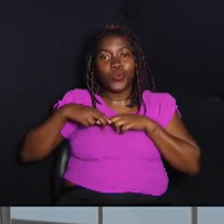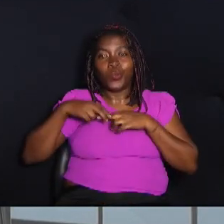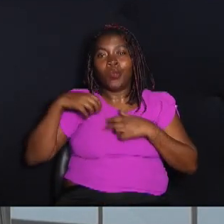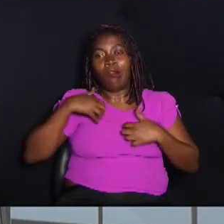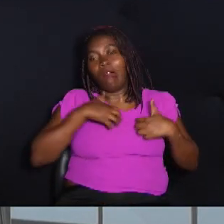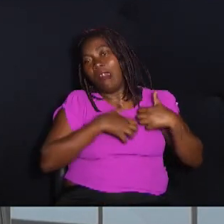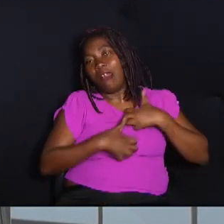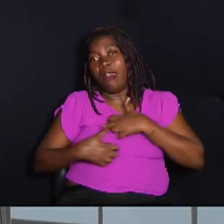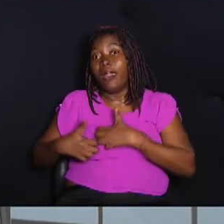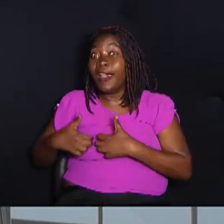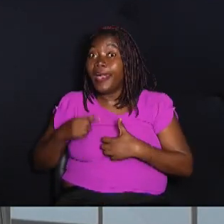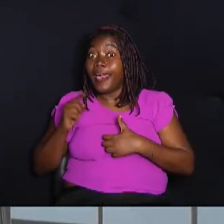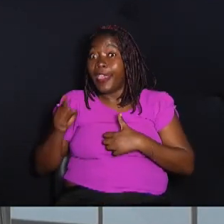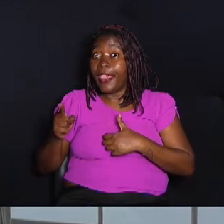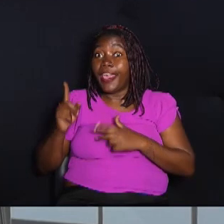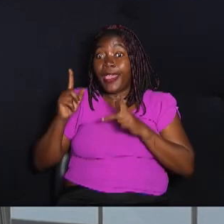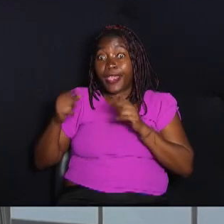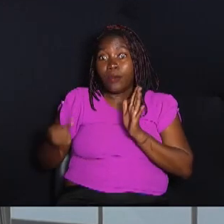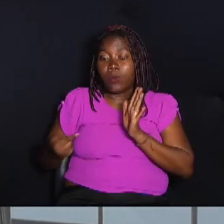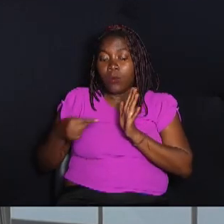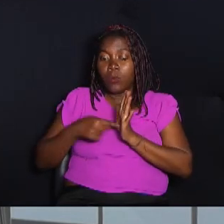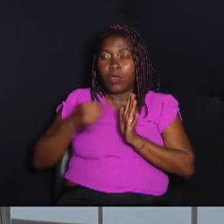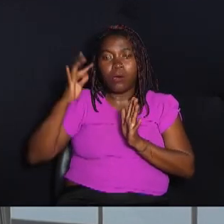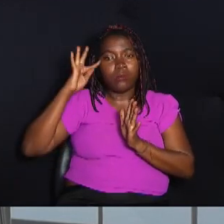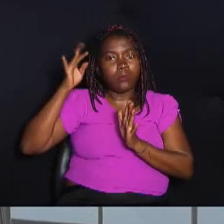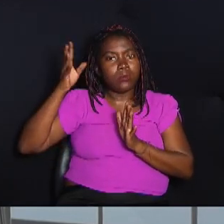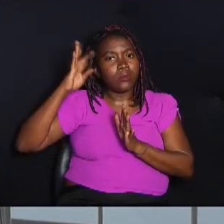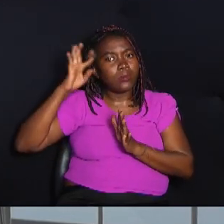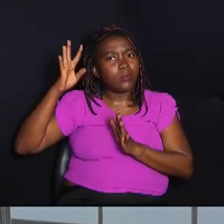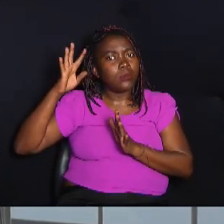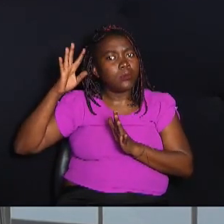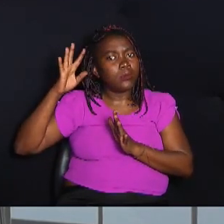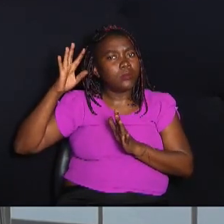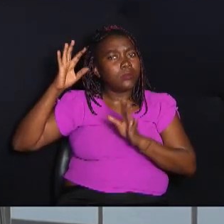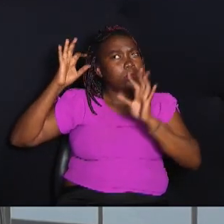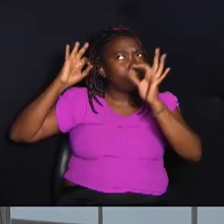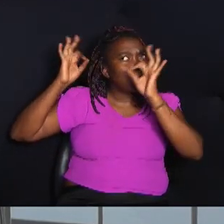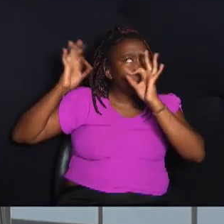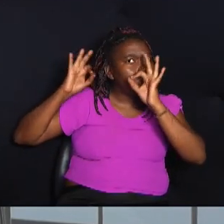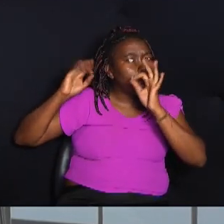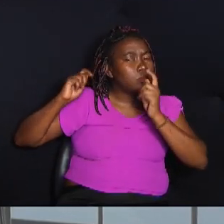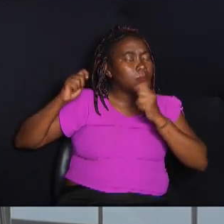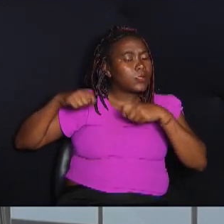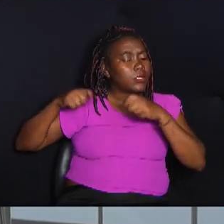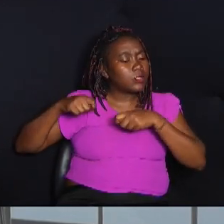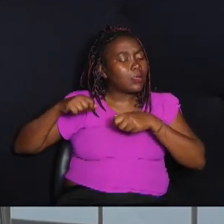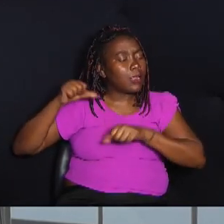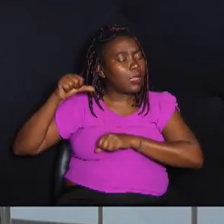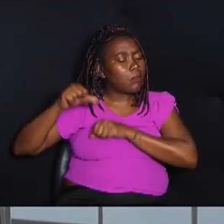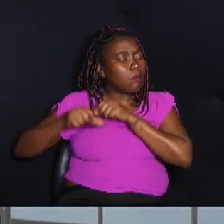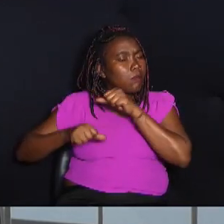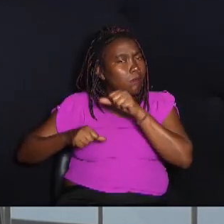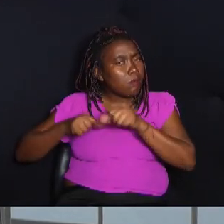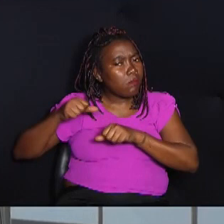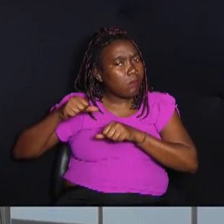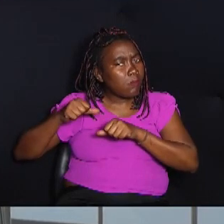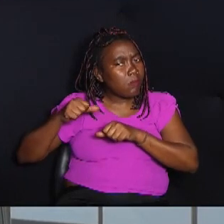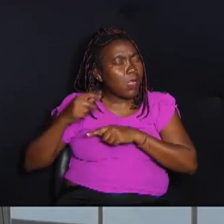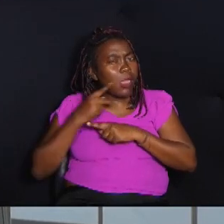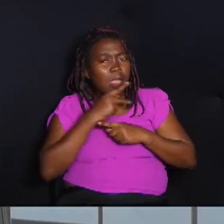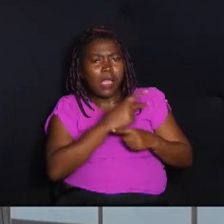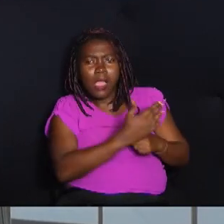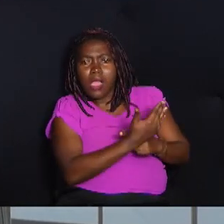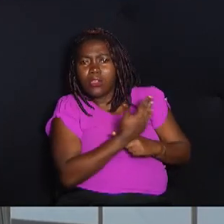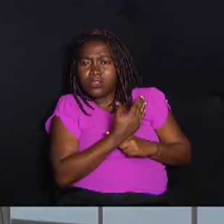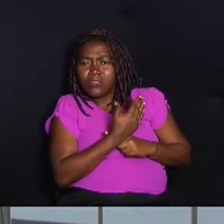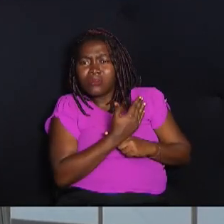isso seja um ponto de reflexão, de poder pensar o que pode ser feito, o que pode ser mudado, onde buscar ajuda, com quem